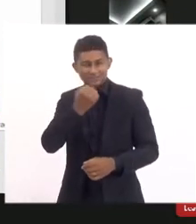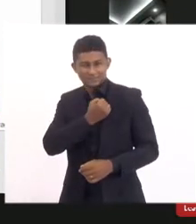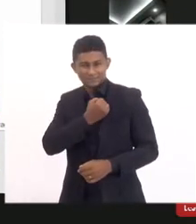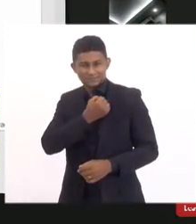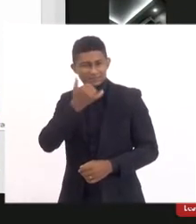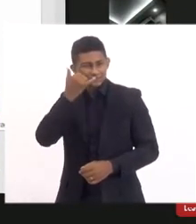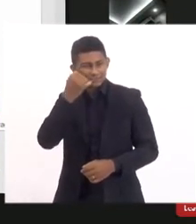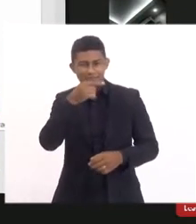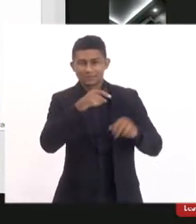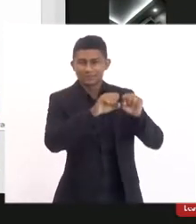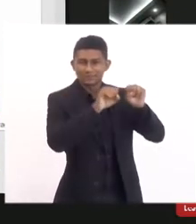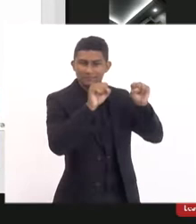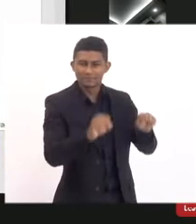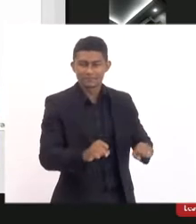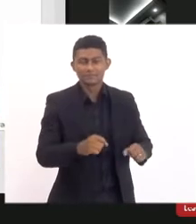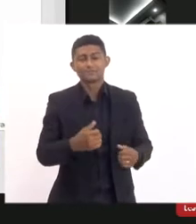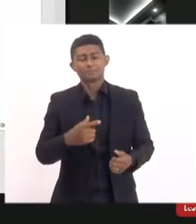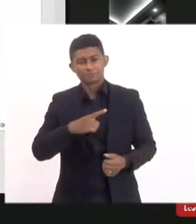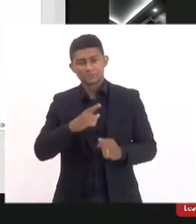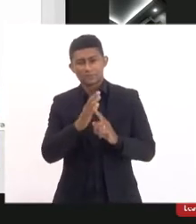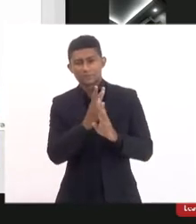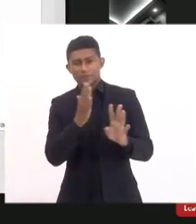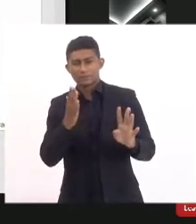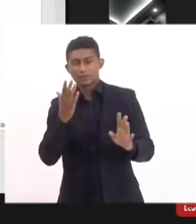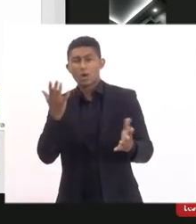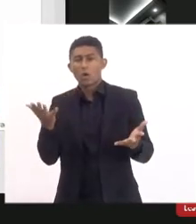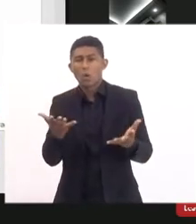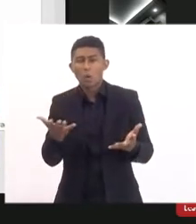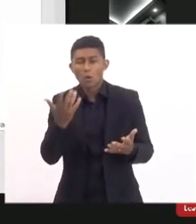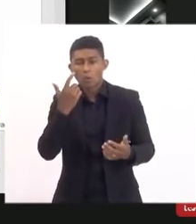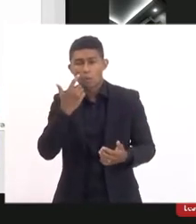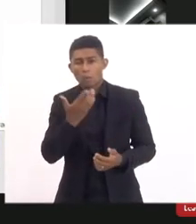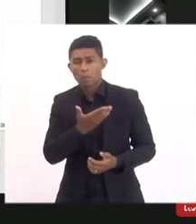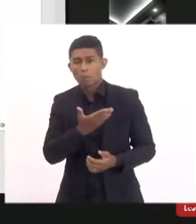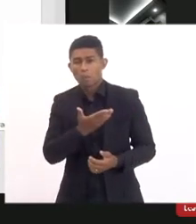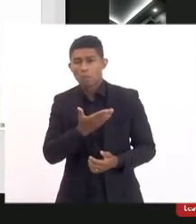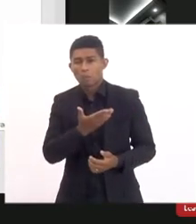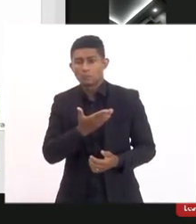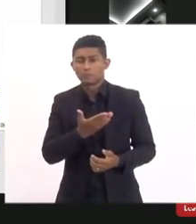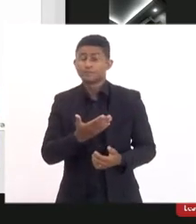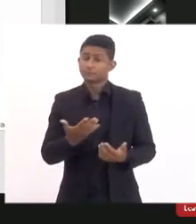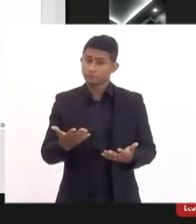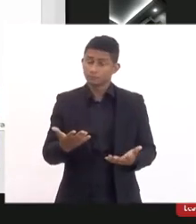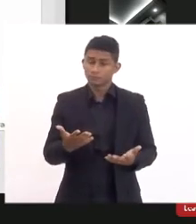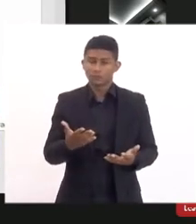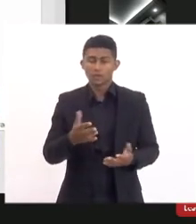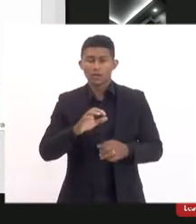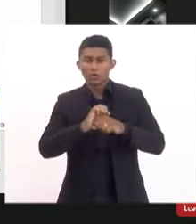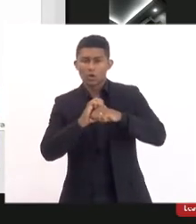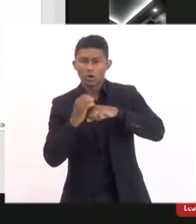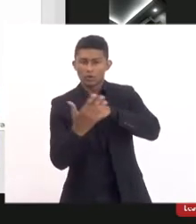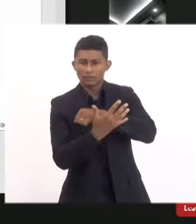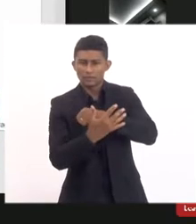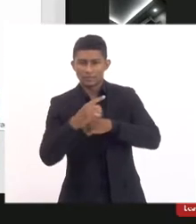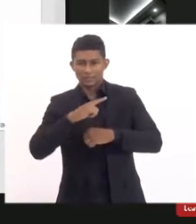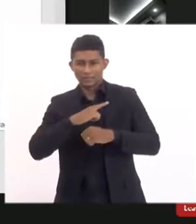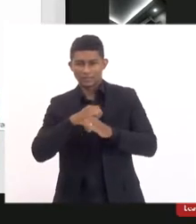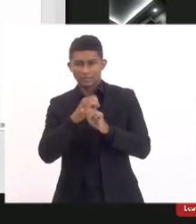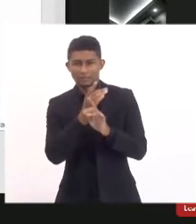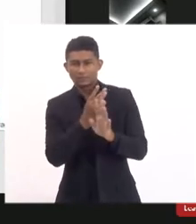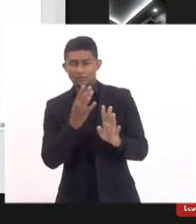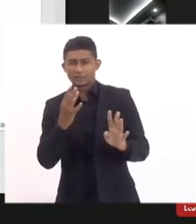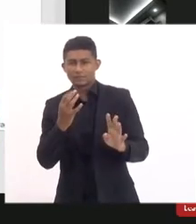sistema estadual de regulação, está, né, nessa condição aqui, UTI de Covid, 17 pessoas na fila, que seriam hoje, e